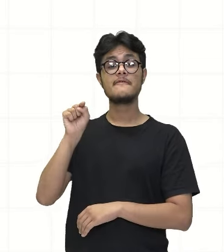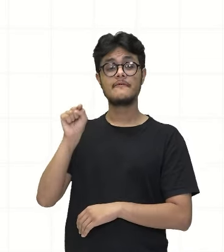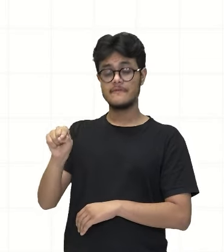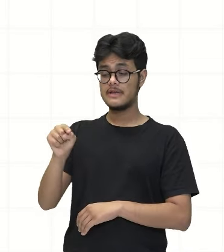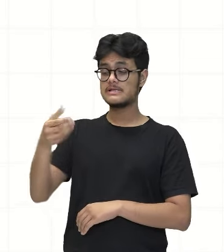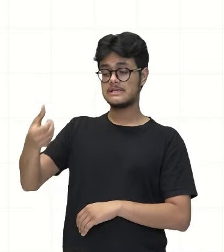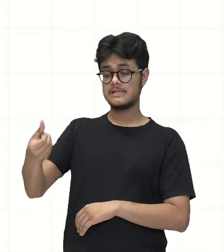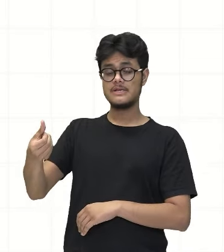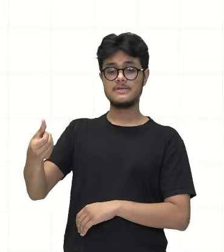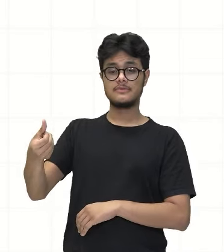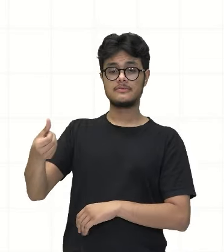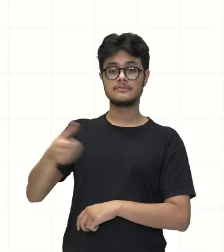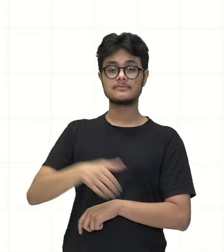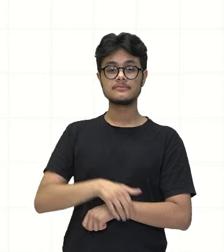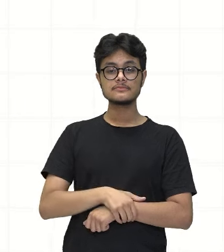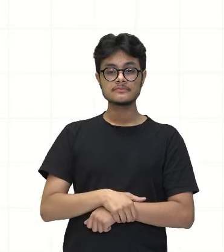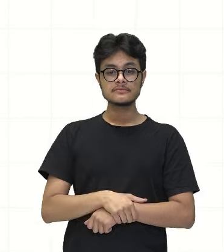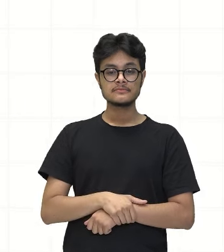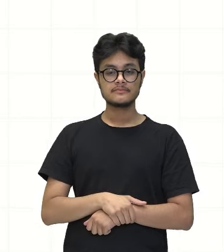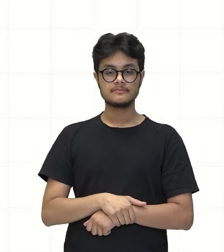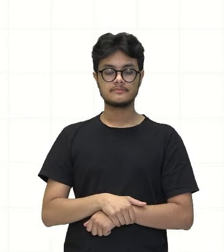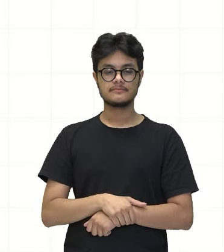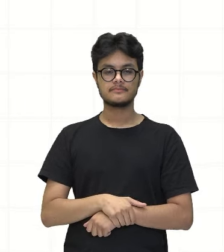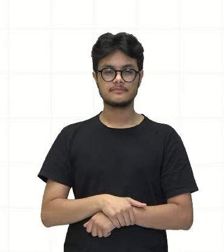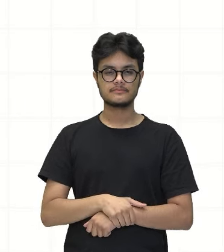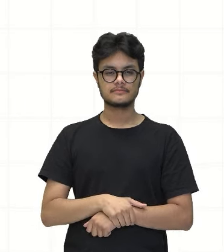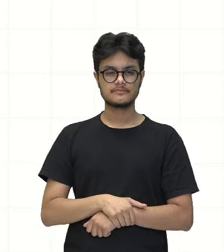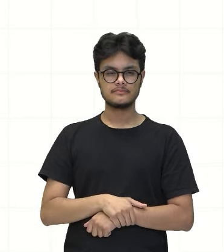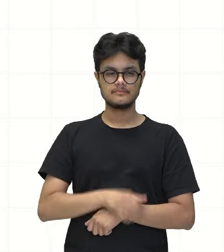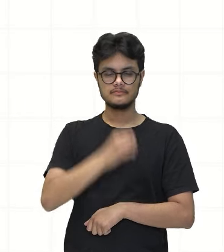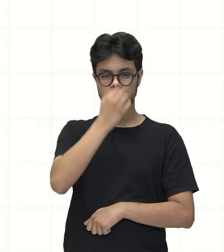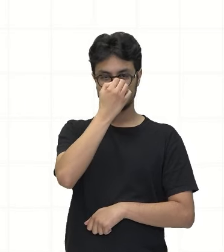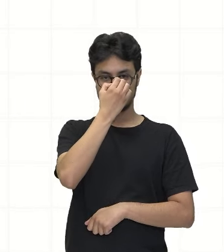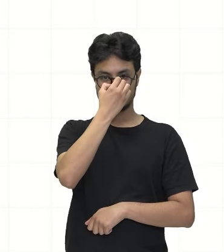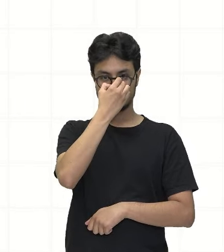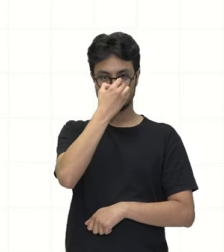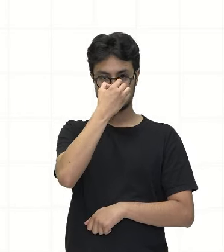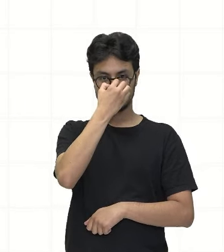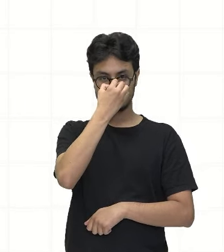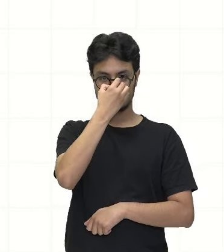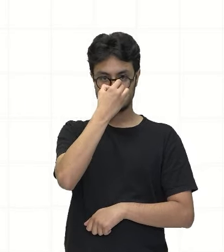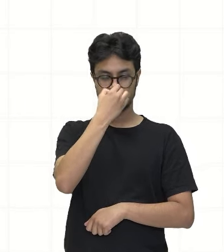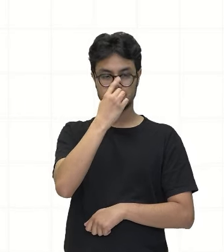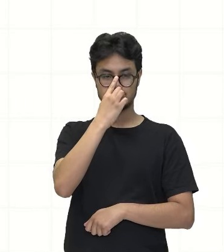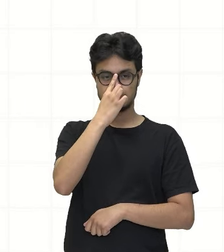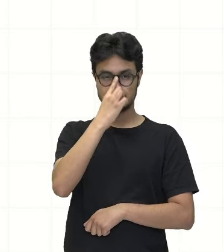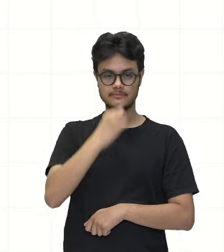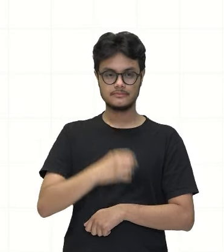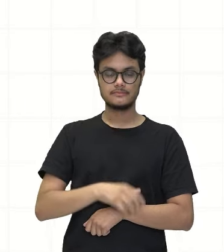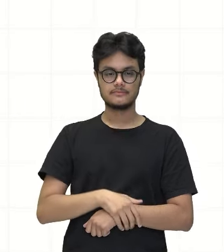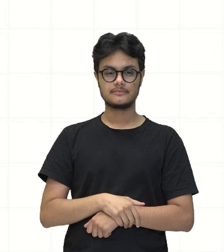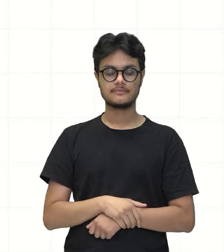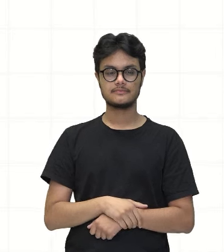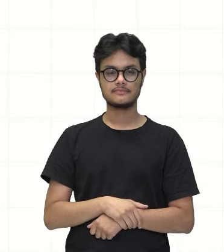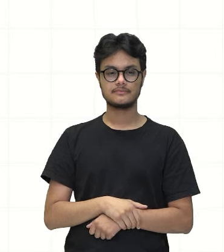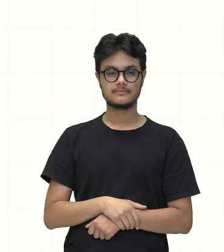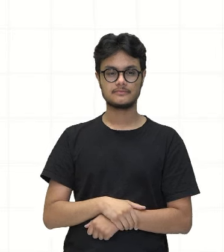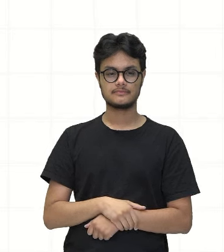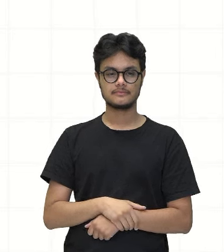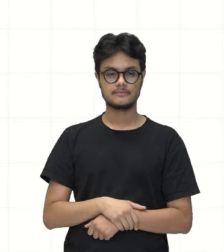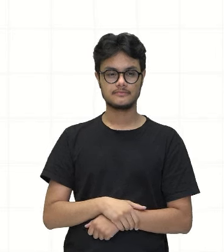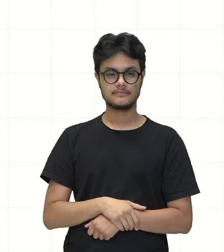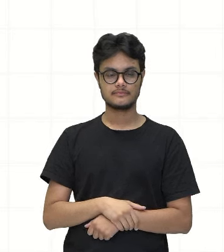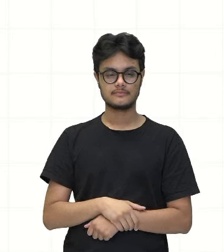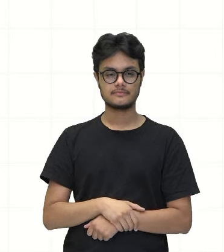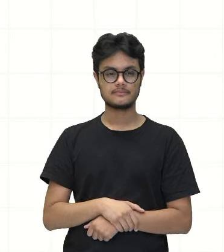é 6, né? Então, b ao quadrado vai ser igual a essa multiplicação. 54 vezes